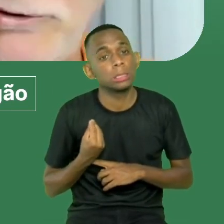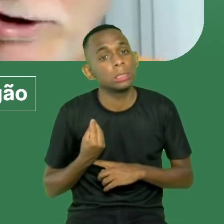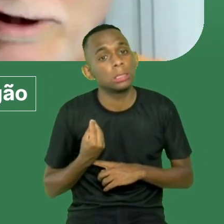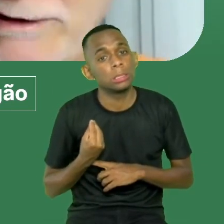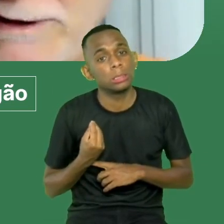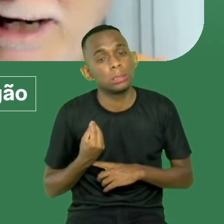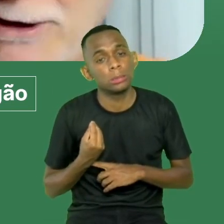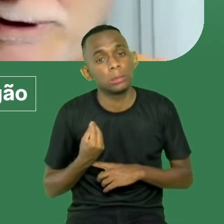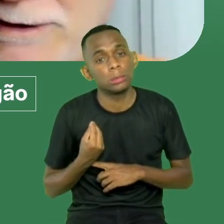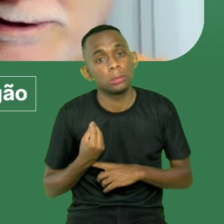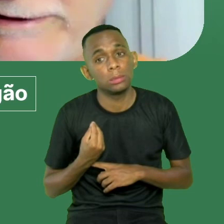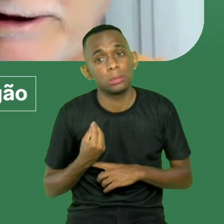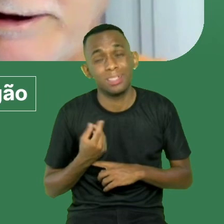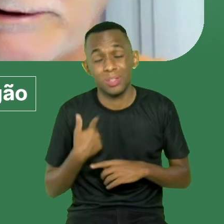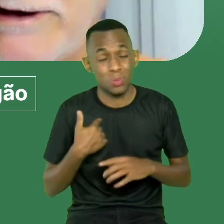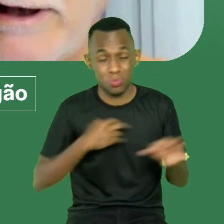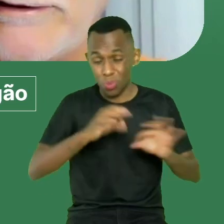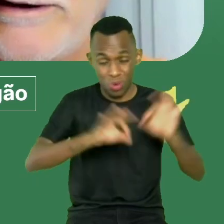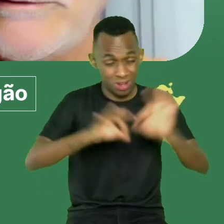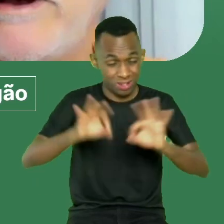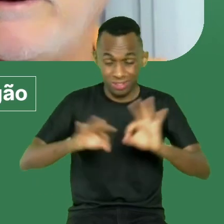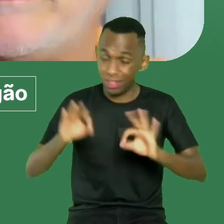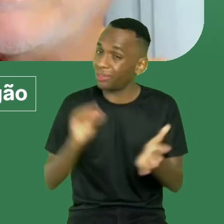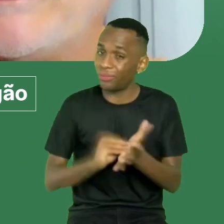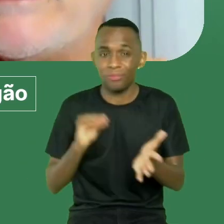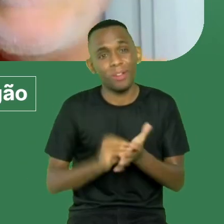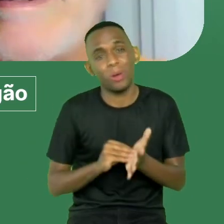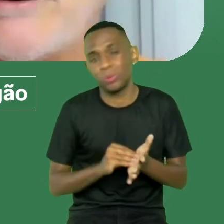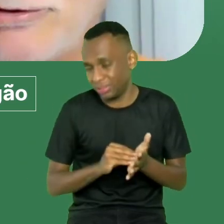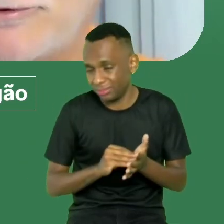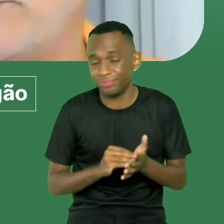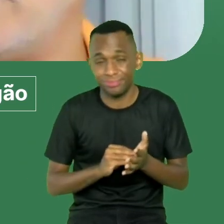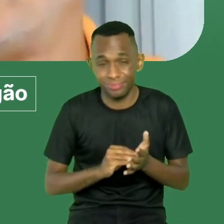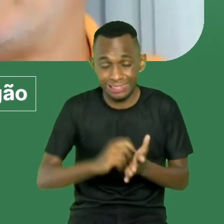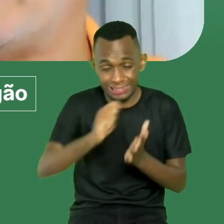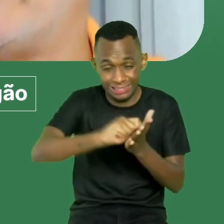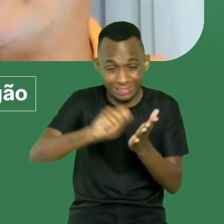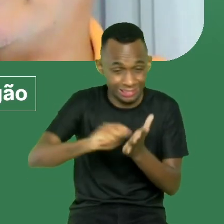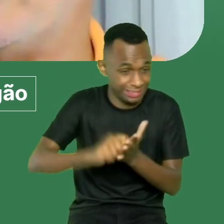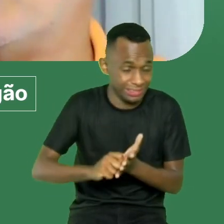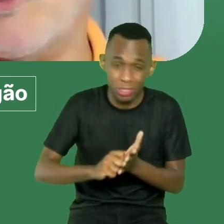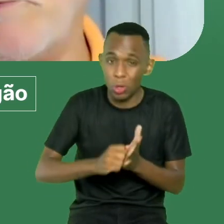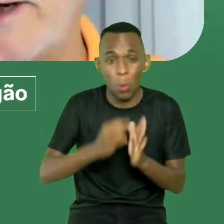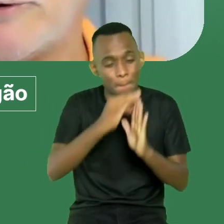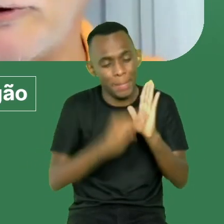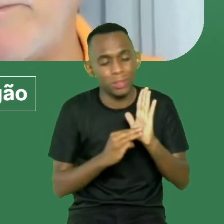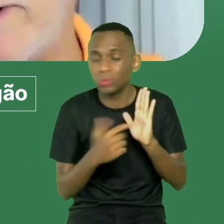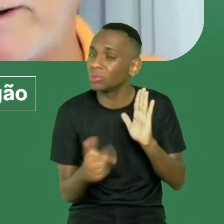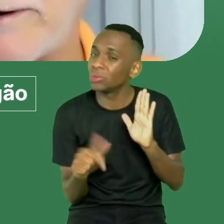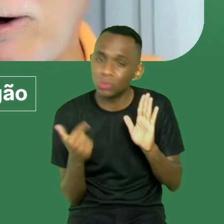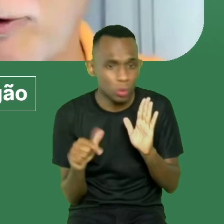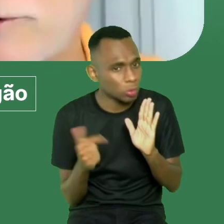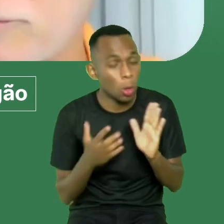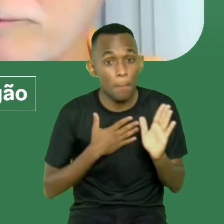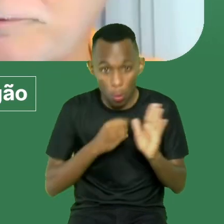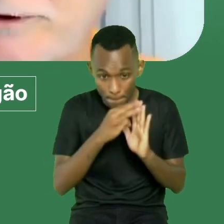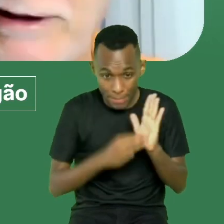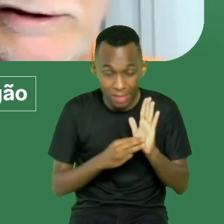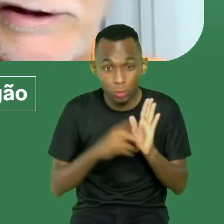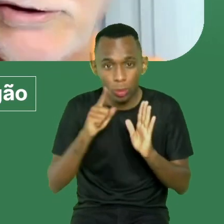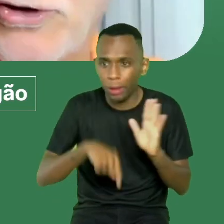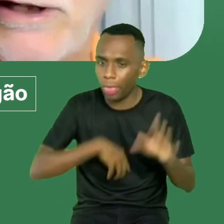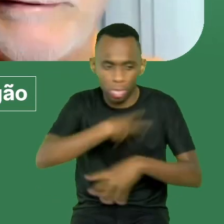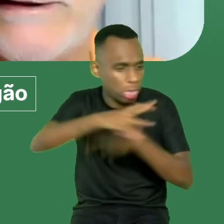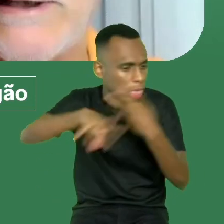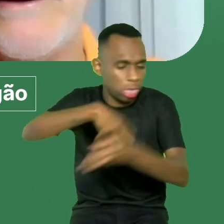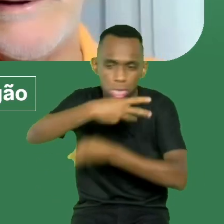eu sou meio desorganizado na escrita, né? Sem método. O meu método é mais caótico, porque